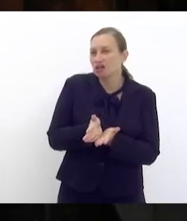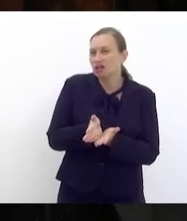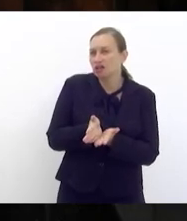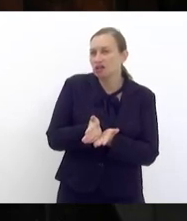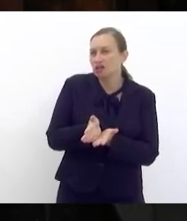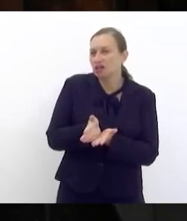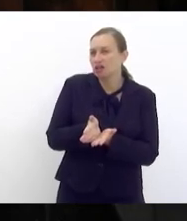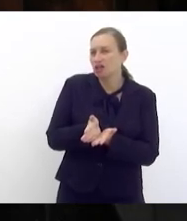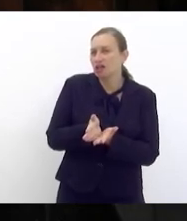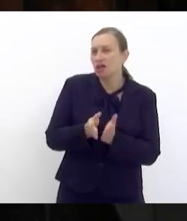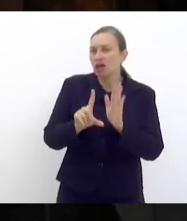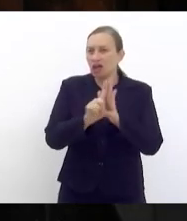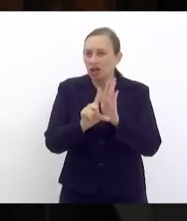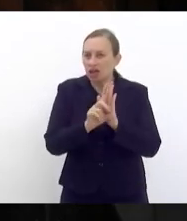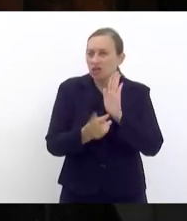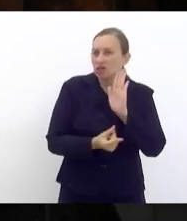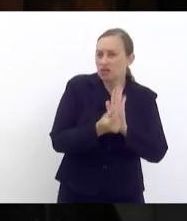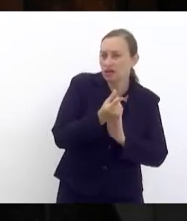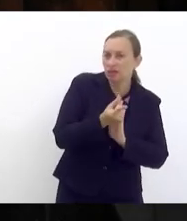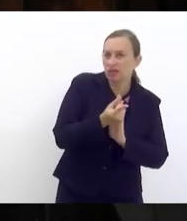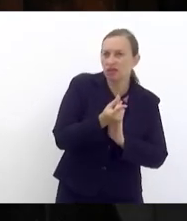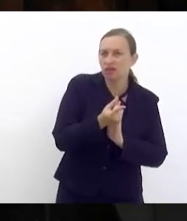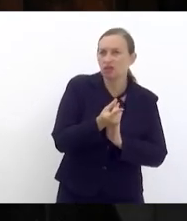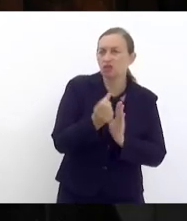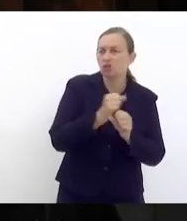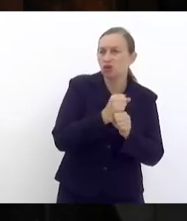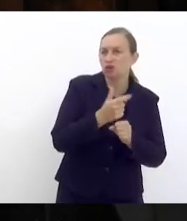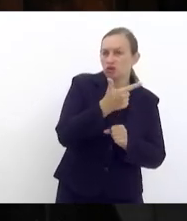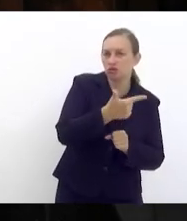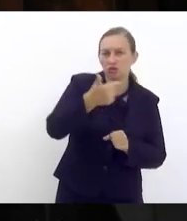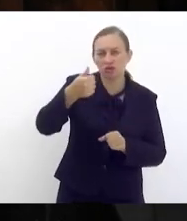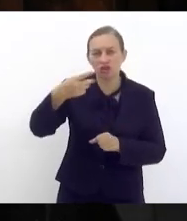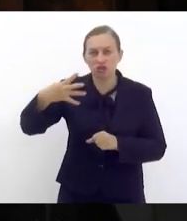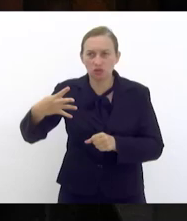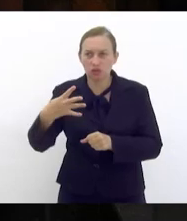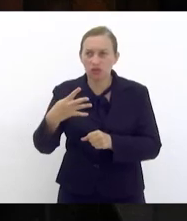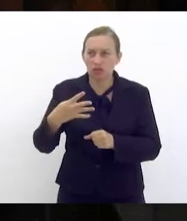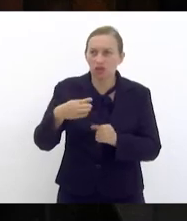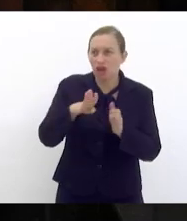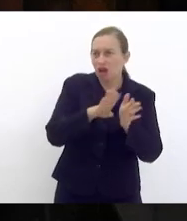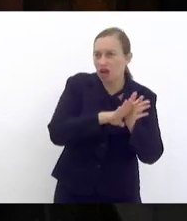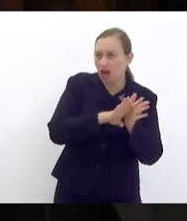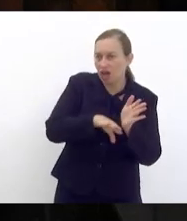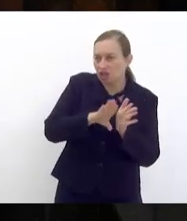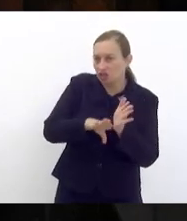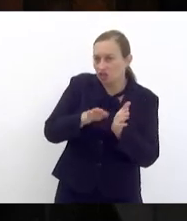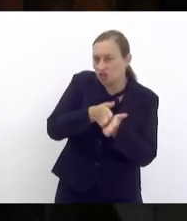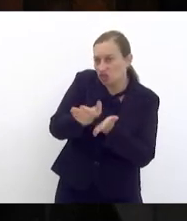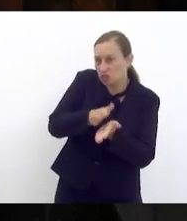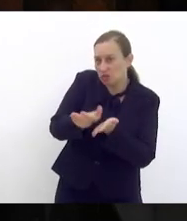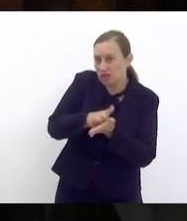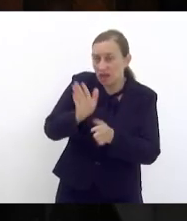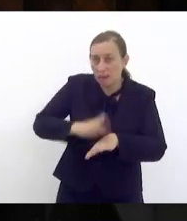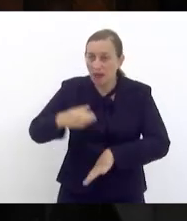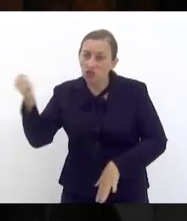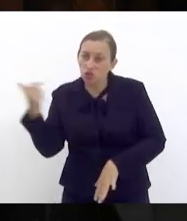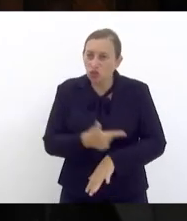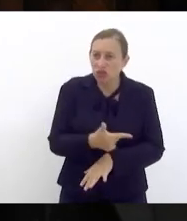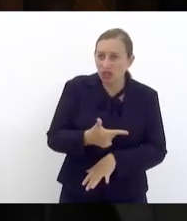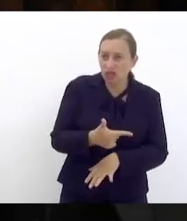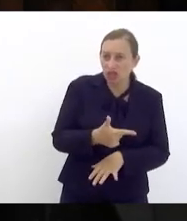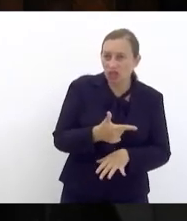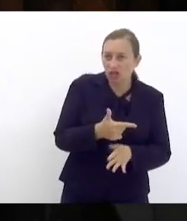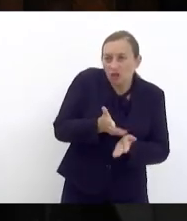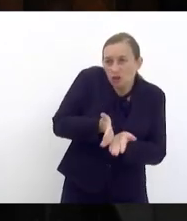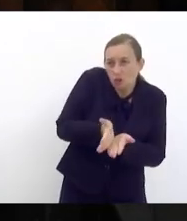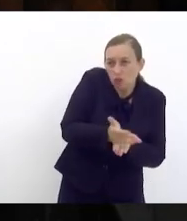para 2024 registram que a despesa é maior que a receita, 3,6